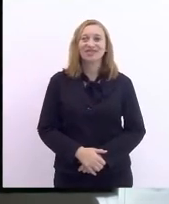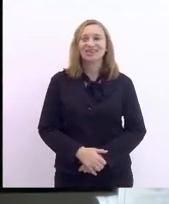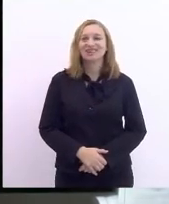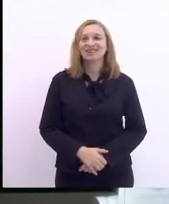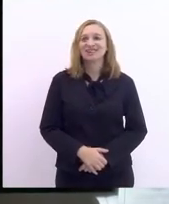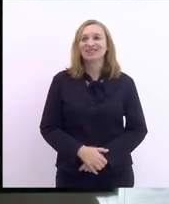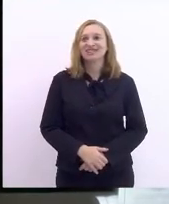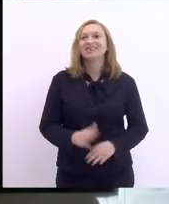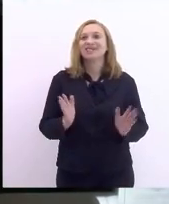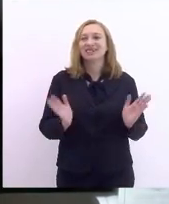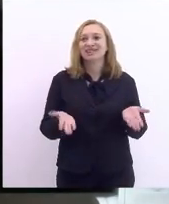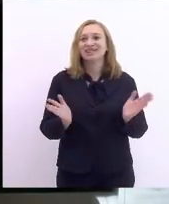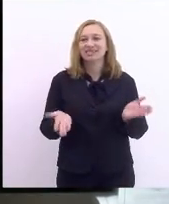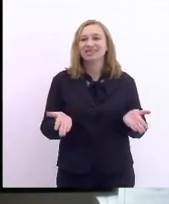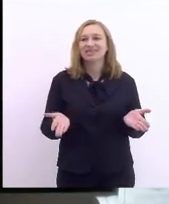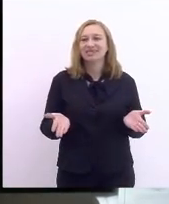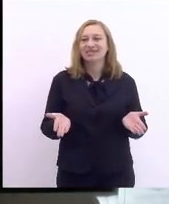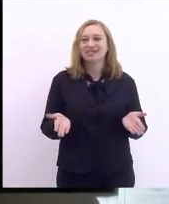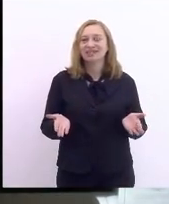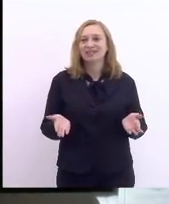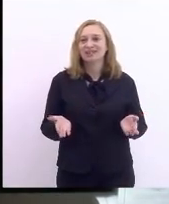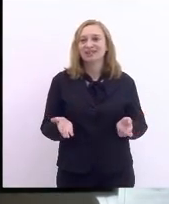nós passamos agora